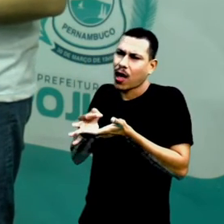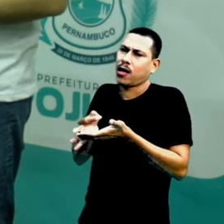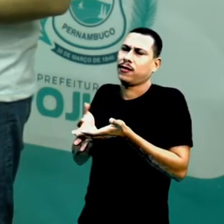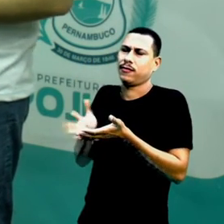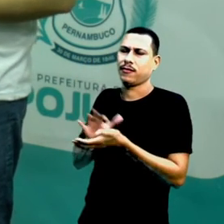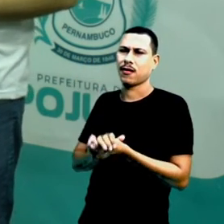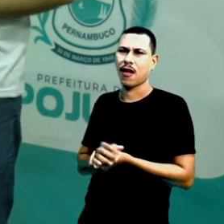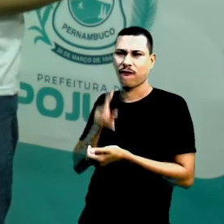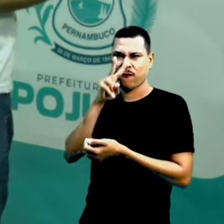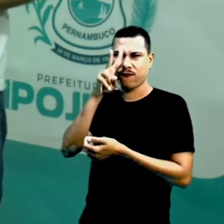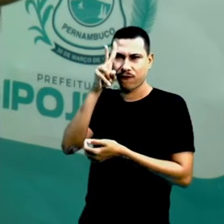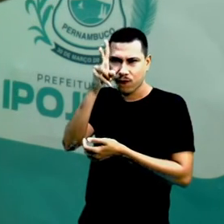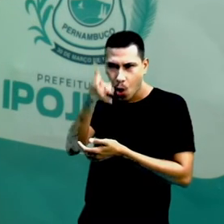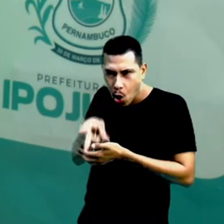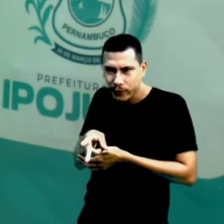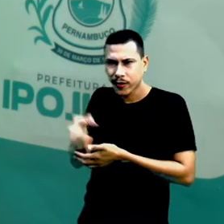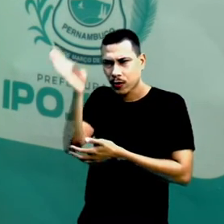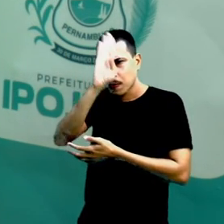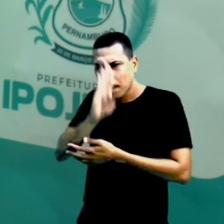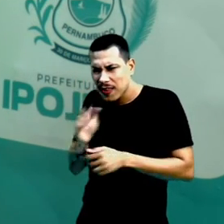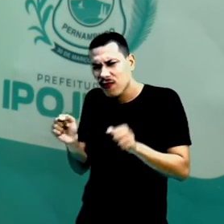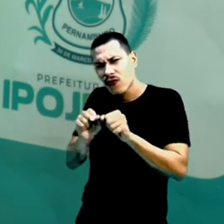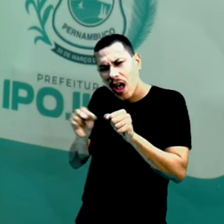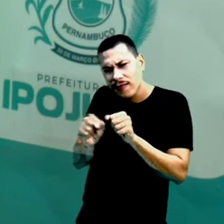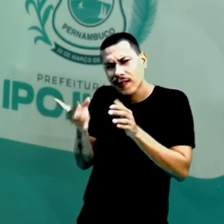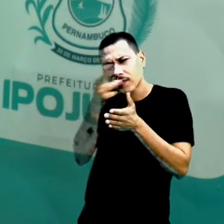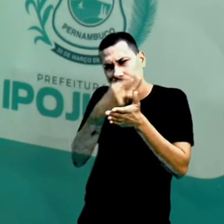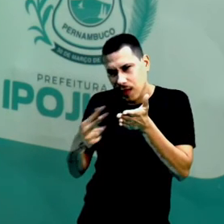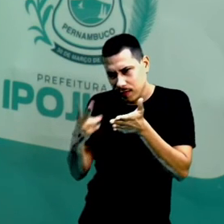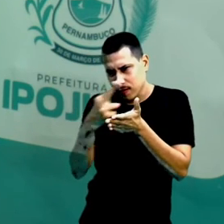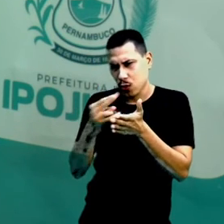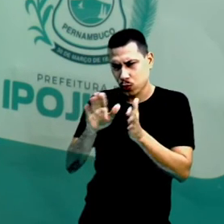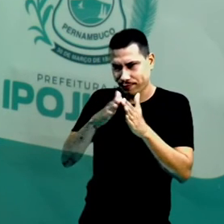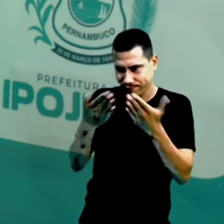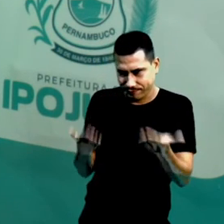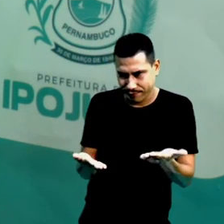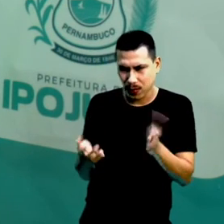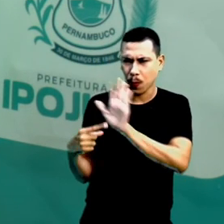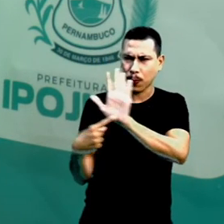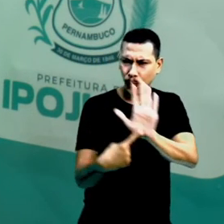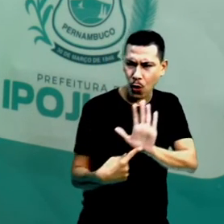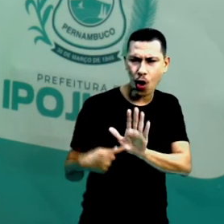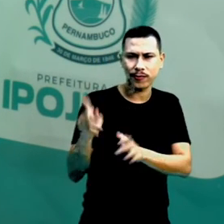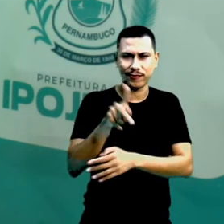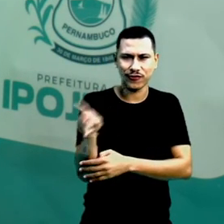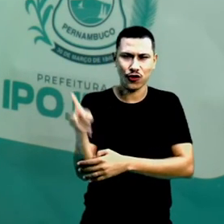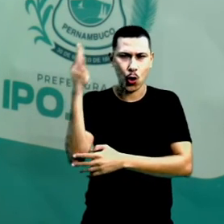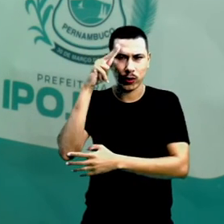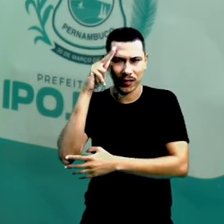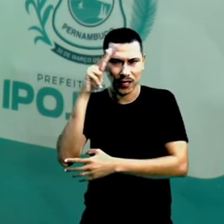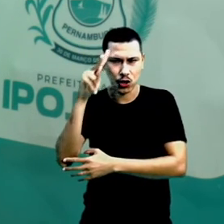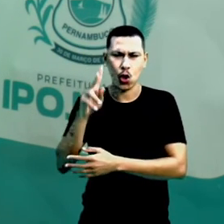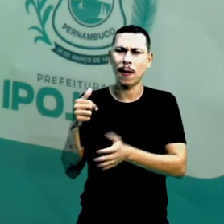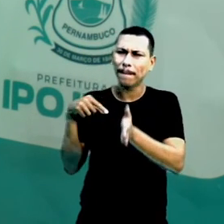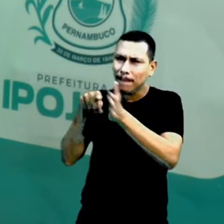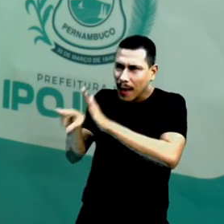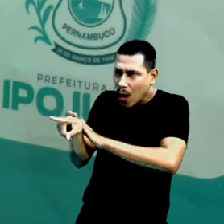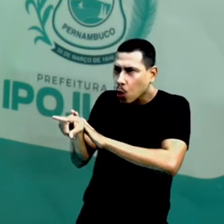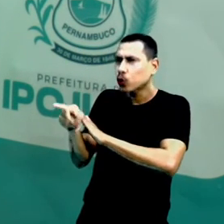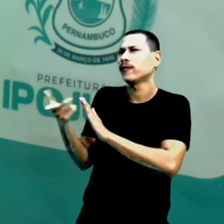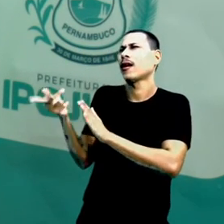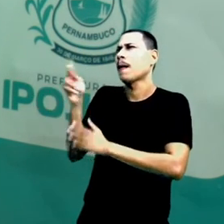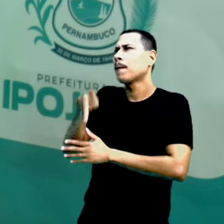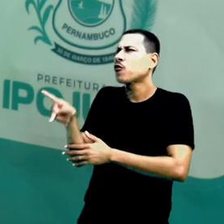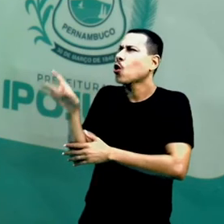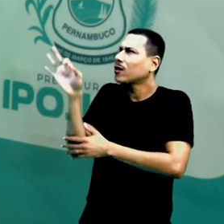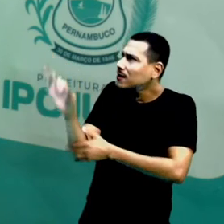aqui. Façam esse desenho, tá certo? No seu caderno, mostre ao seu professor de história e pergunte a ele se